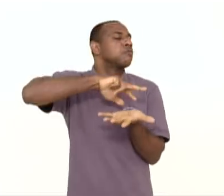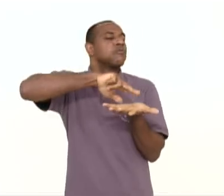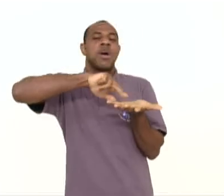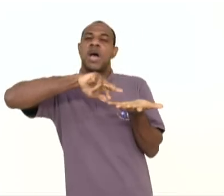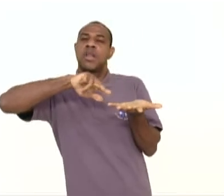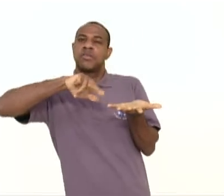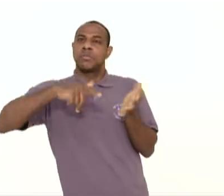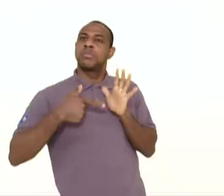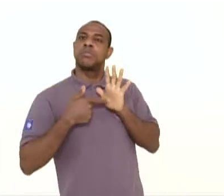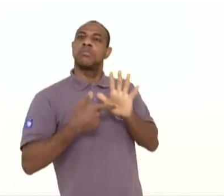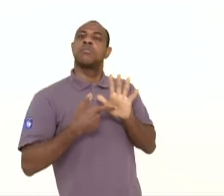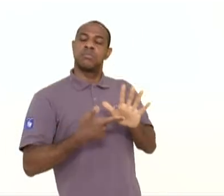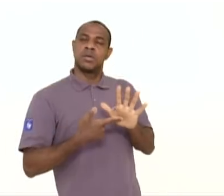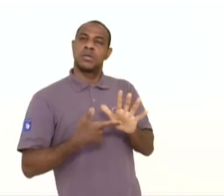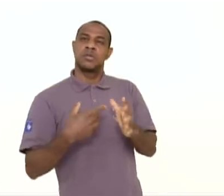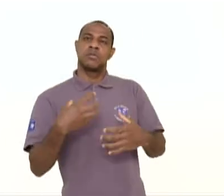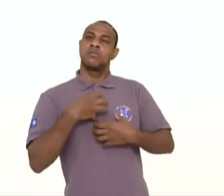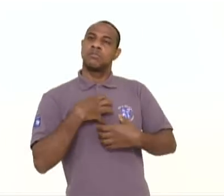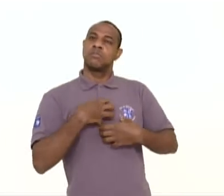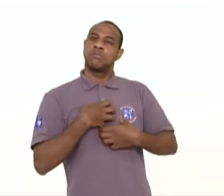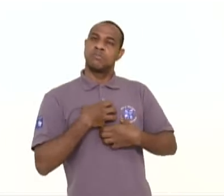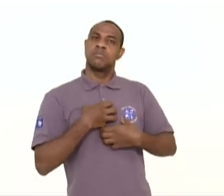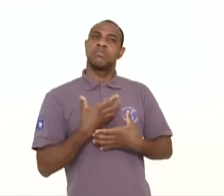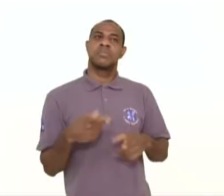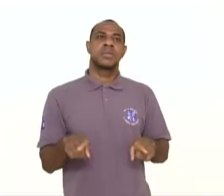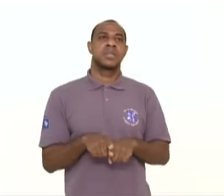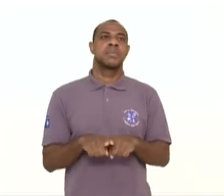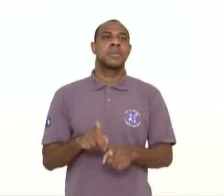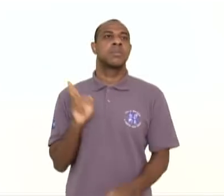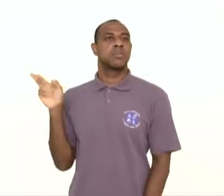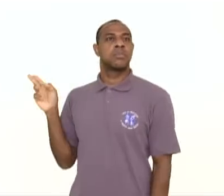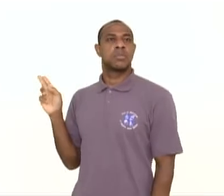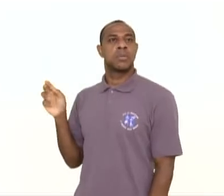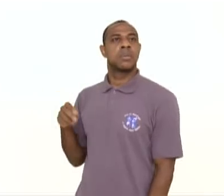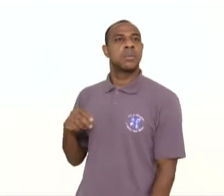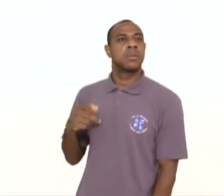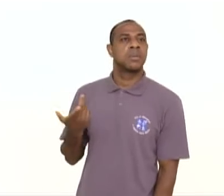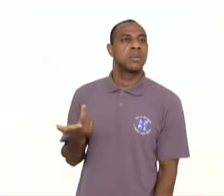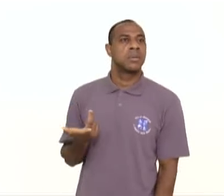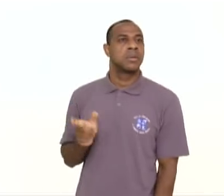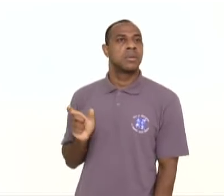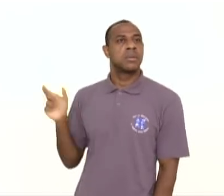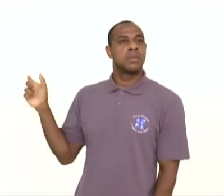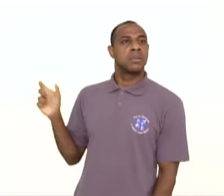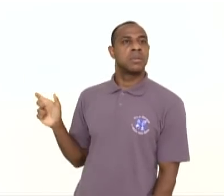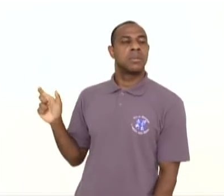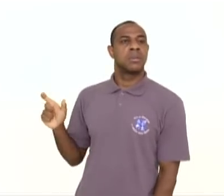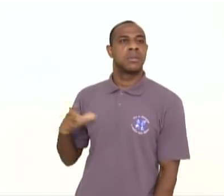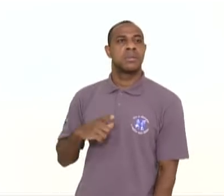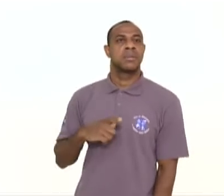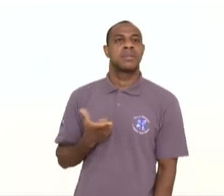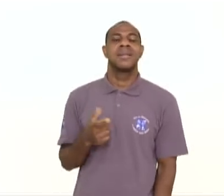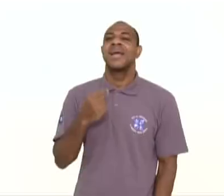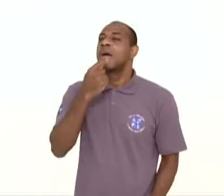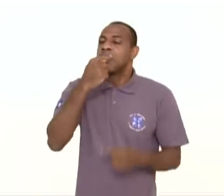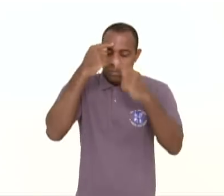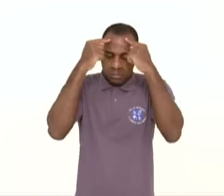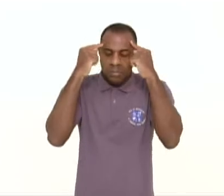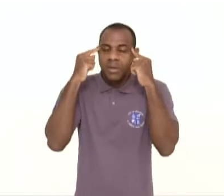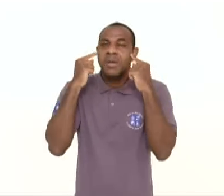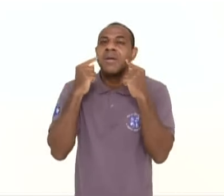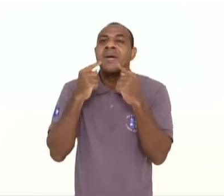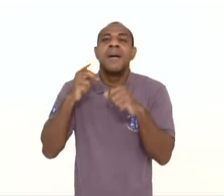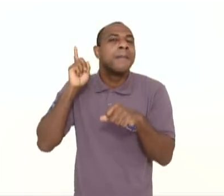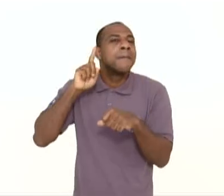estilos, sendo a pantomima a mais conhecida, na qual os artistas usam a cara branca e inspiram-se